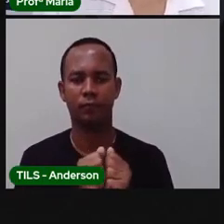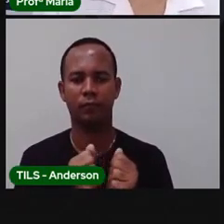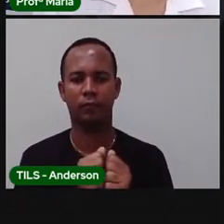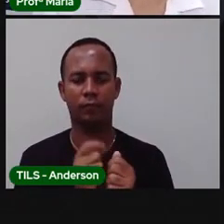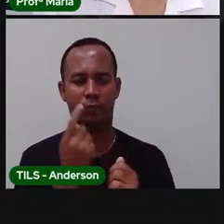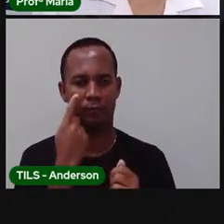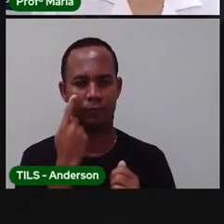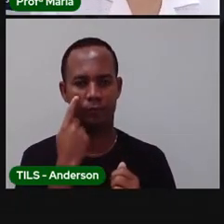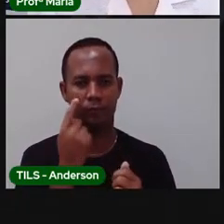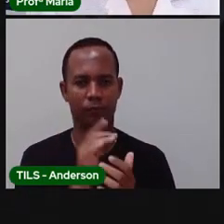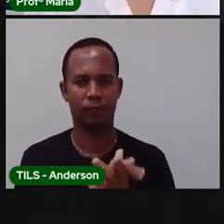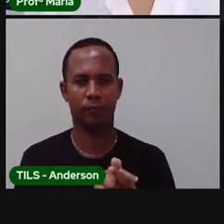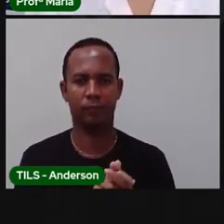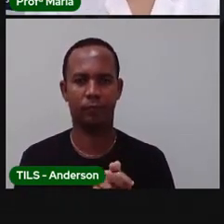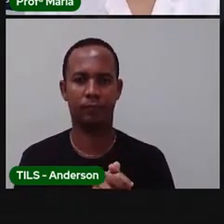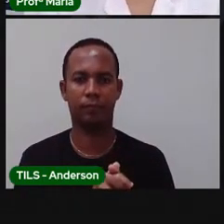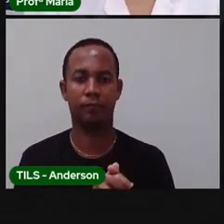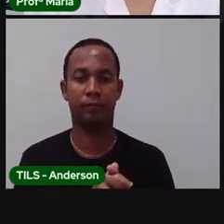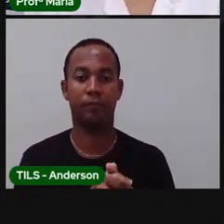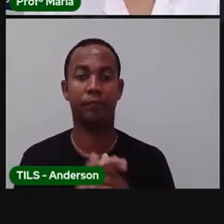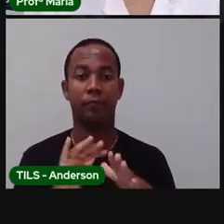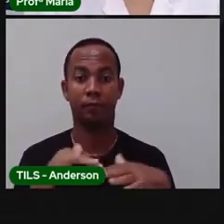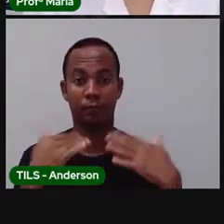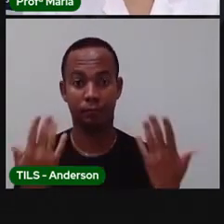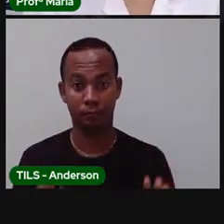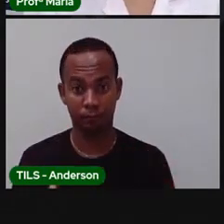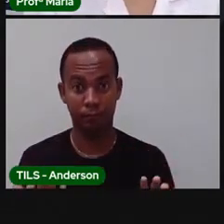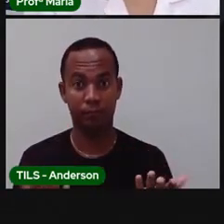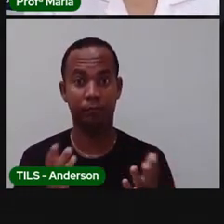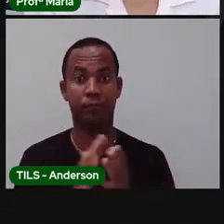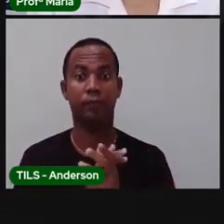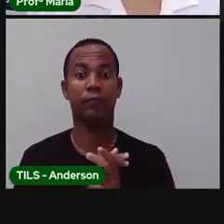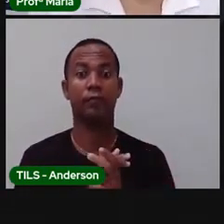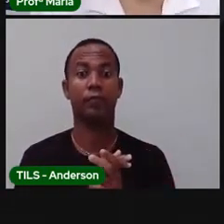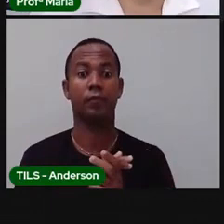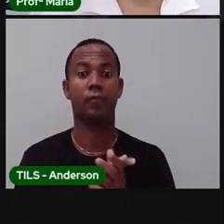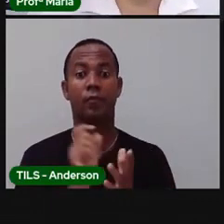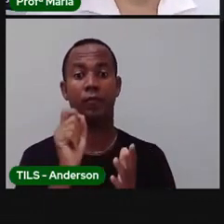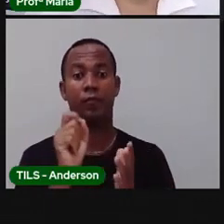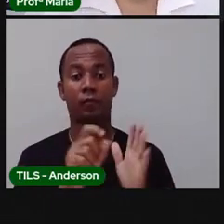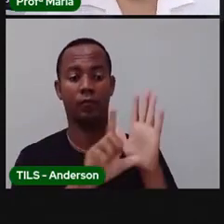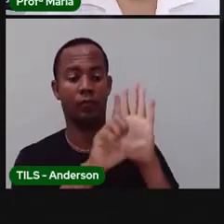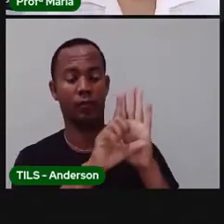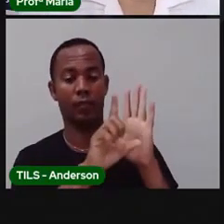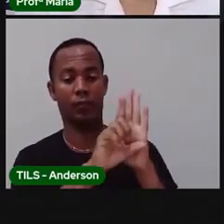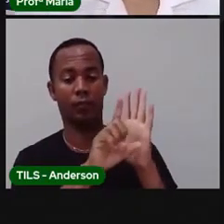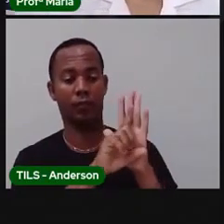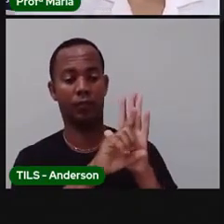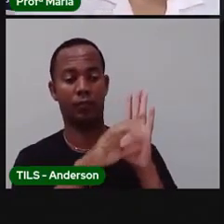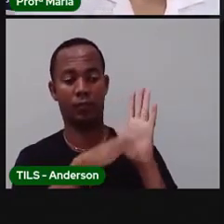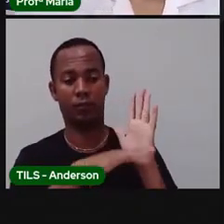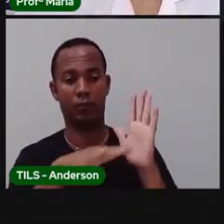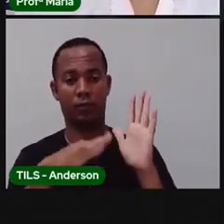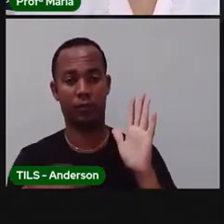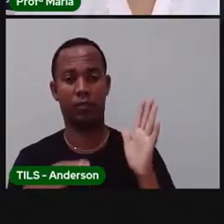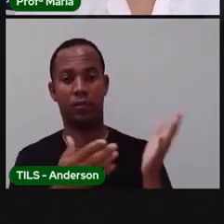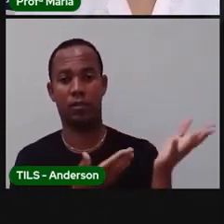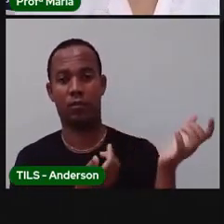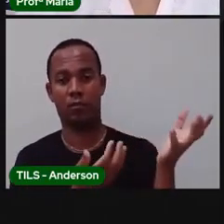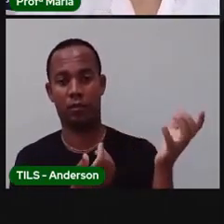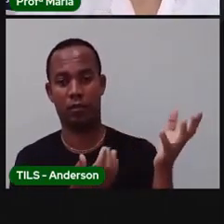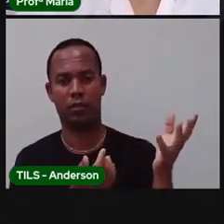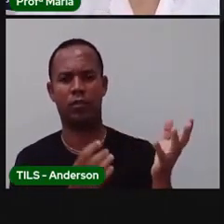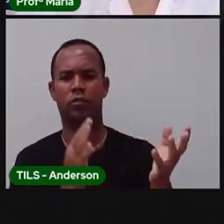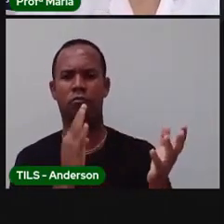separa. Vamos lá. Desde a criação do Estatuto da Criança e do Adolescente, que é o ECA, eu